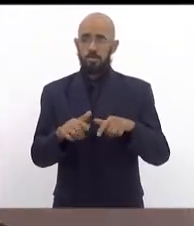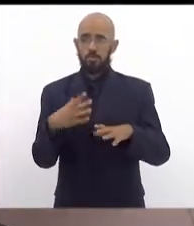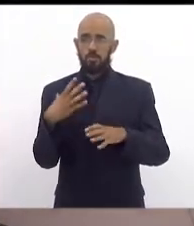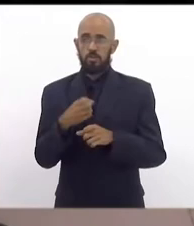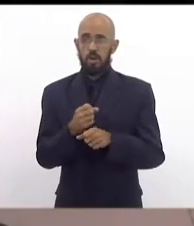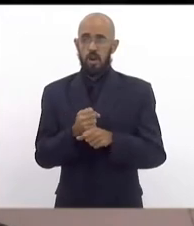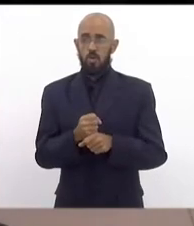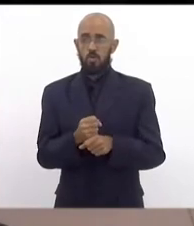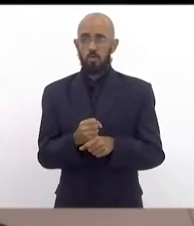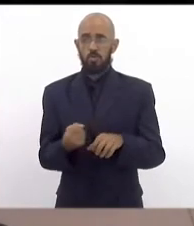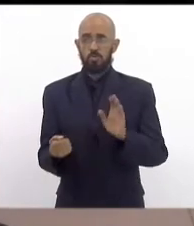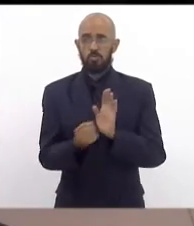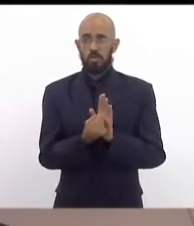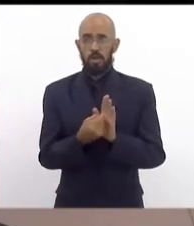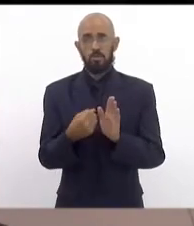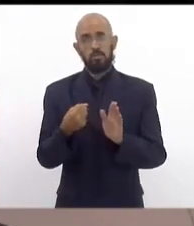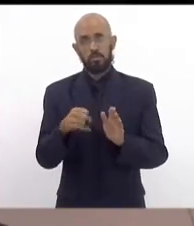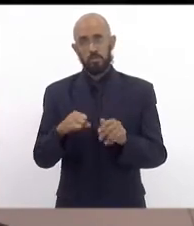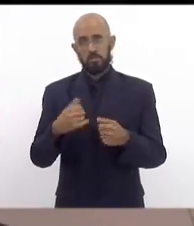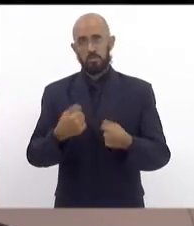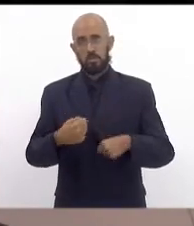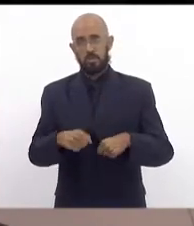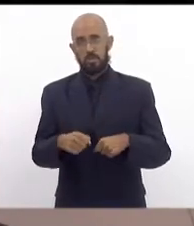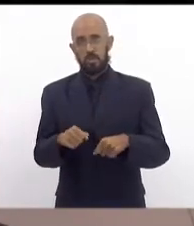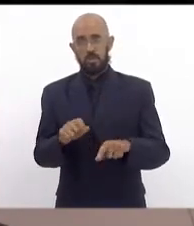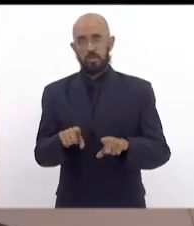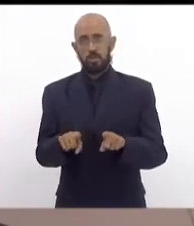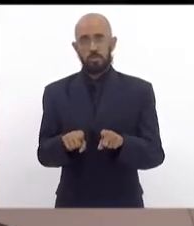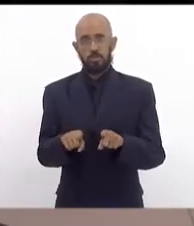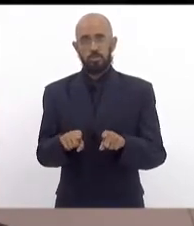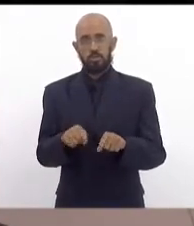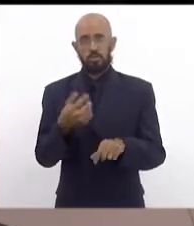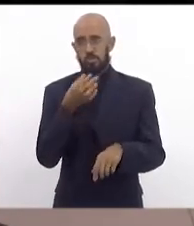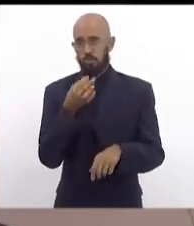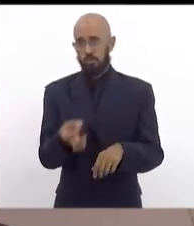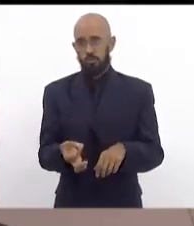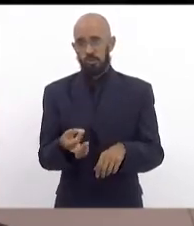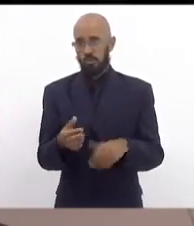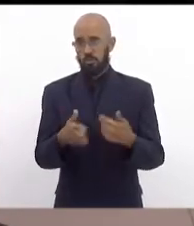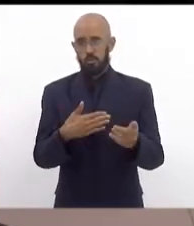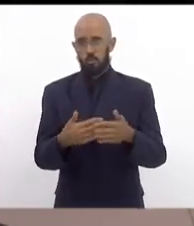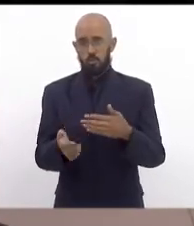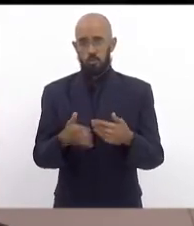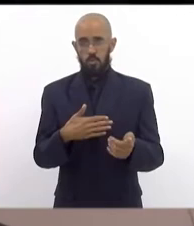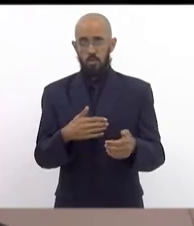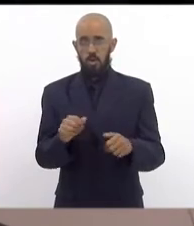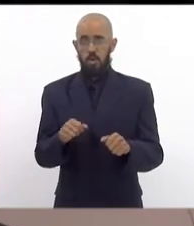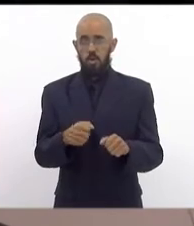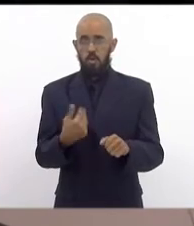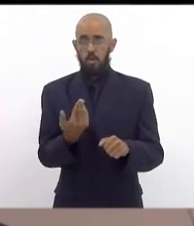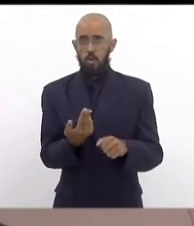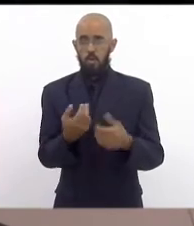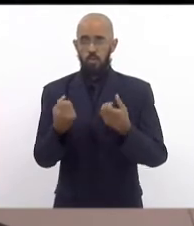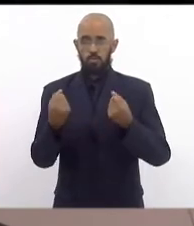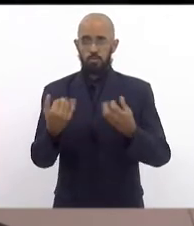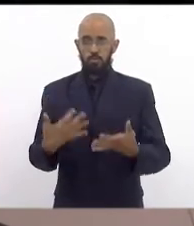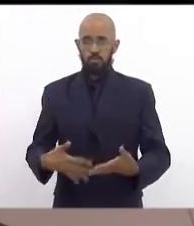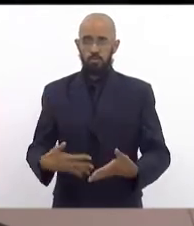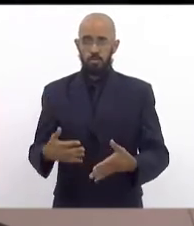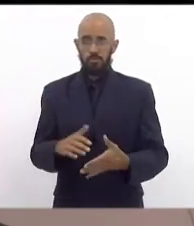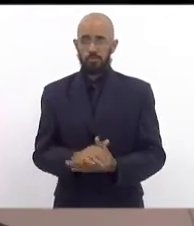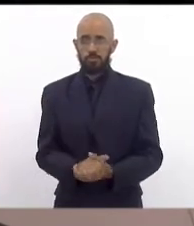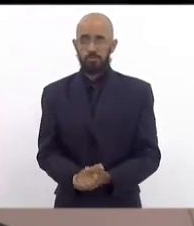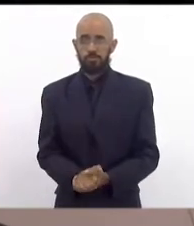Impacto lá se por acaso precisasse de alguma justificativa o explicar alguma receita de